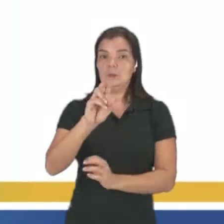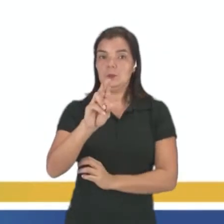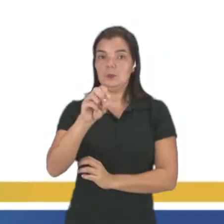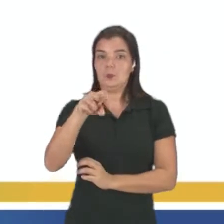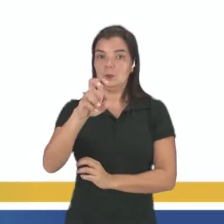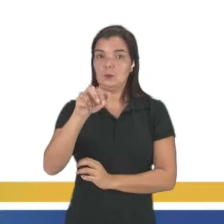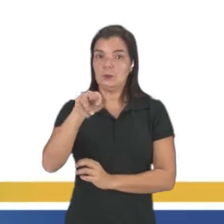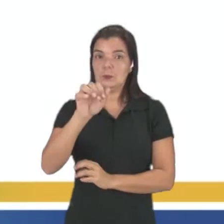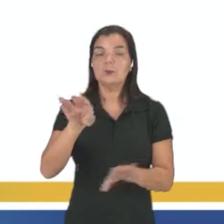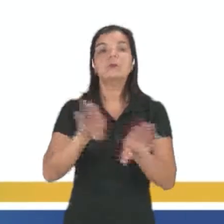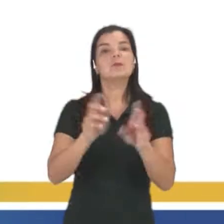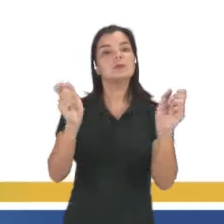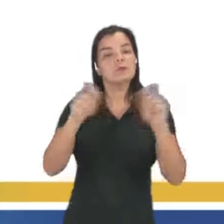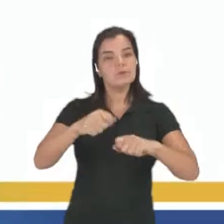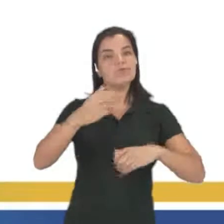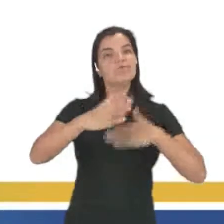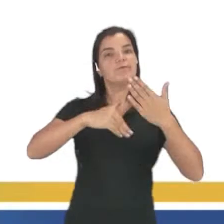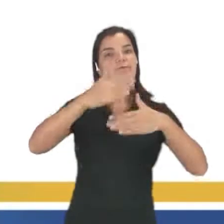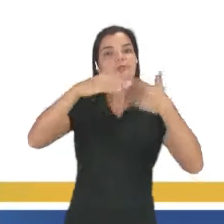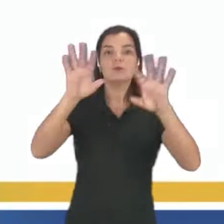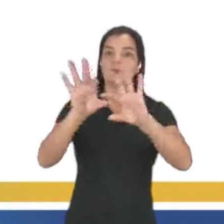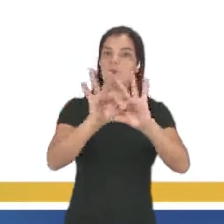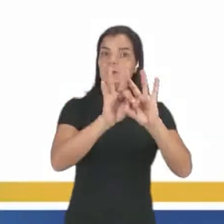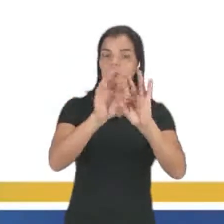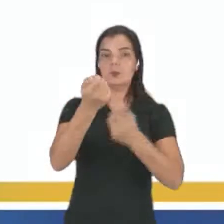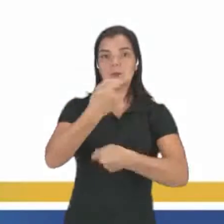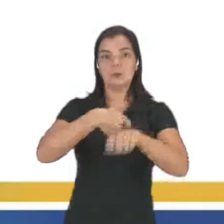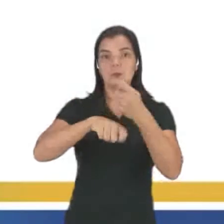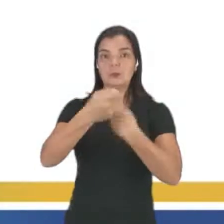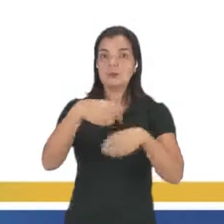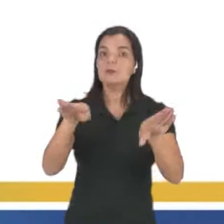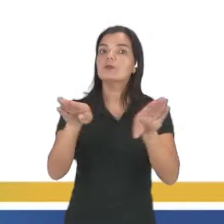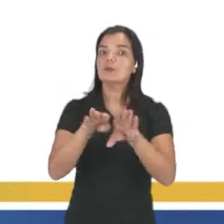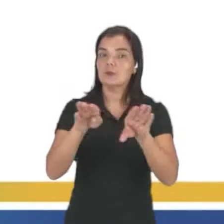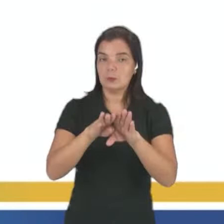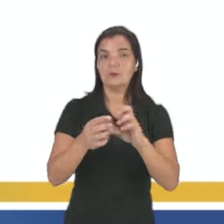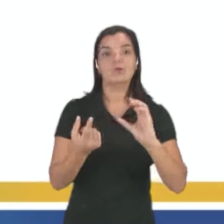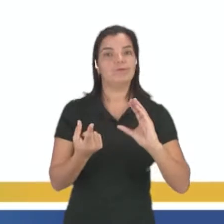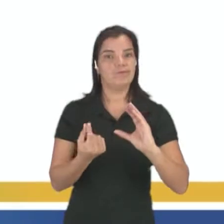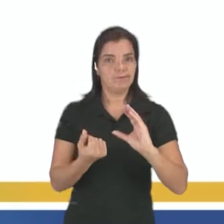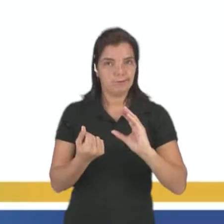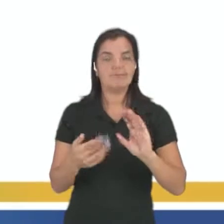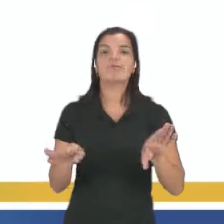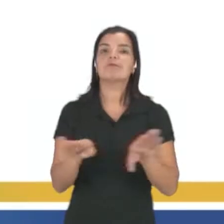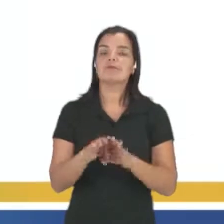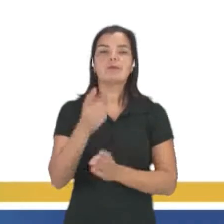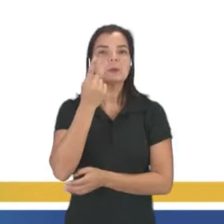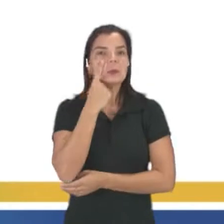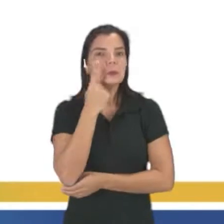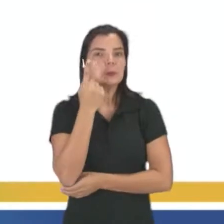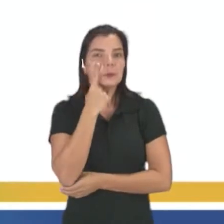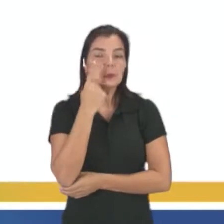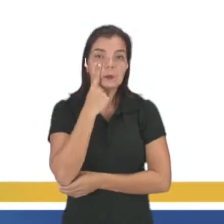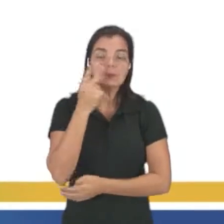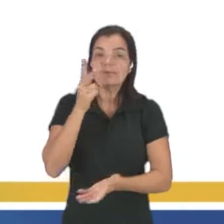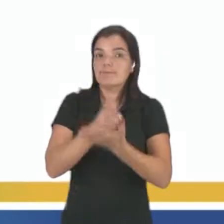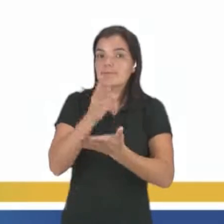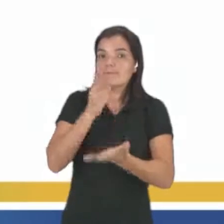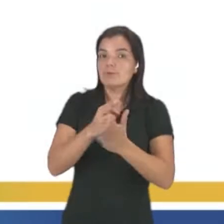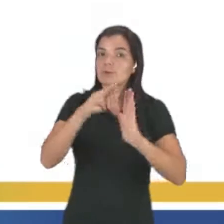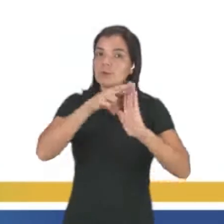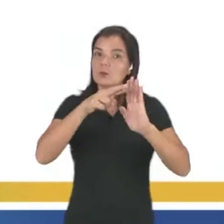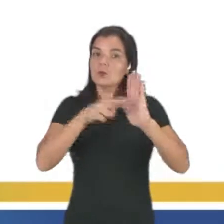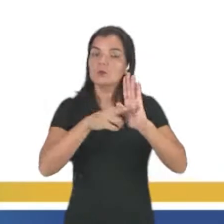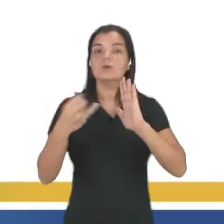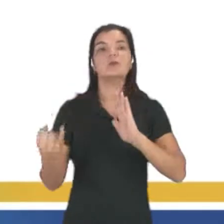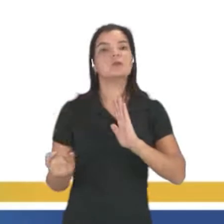para então poderem constituir uma união econômica e monetária. Veja que essa foi sempre uma regra